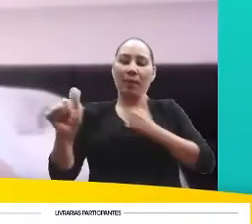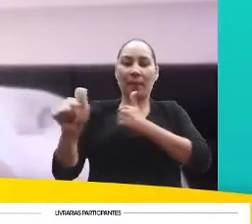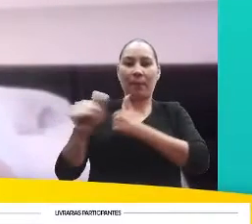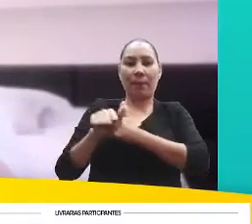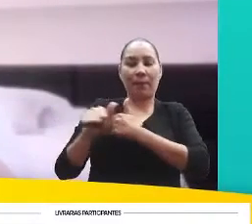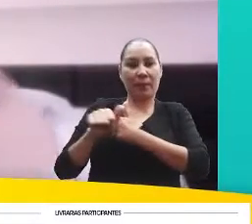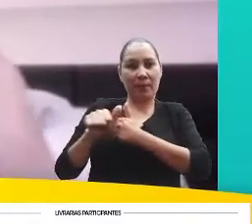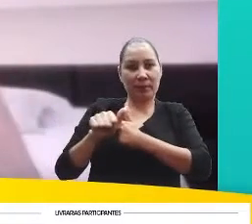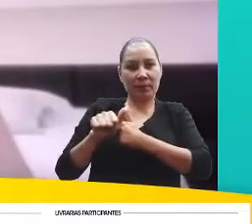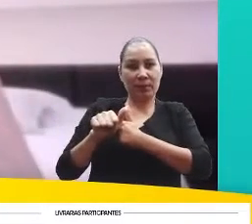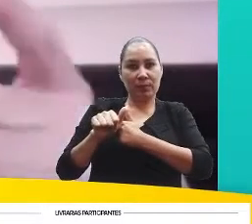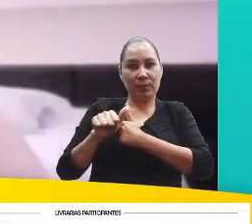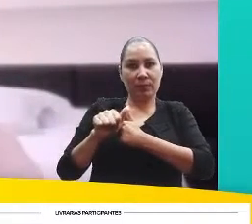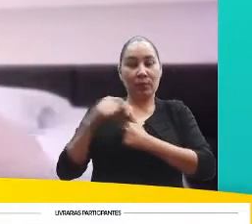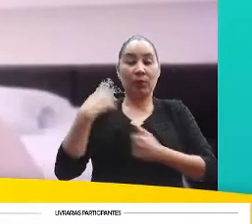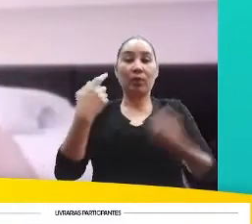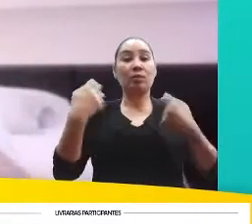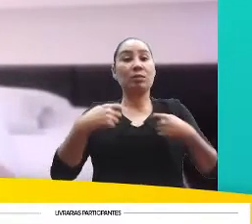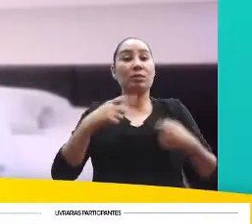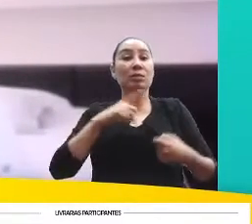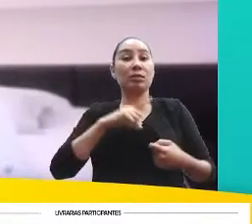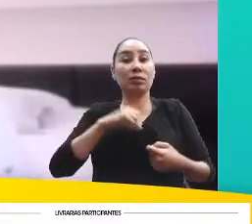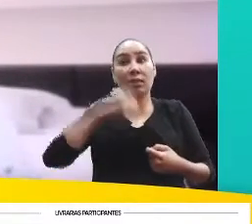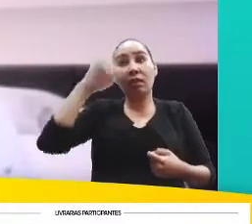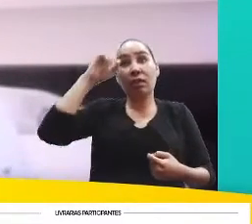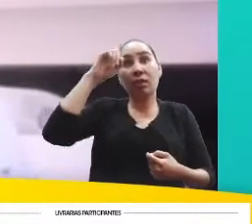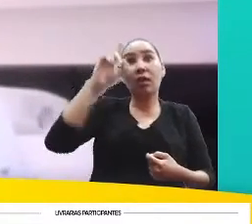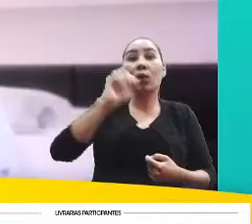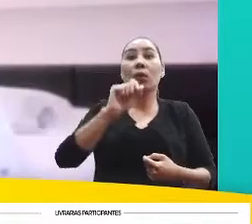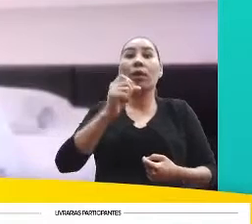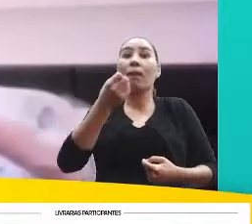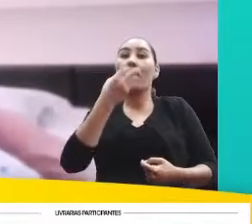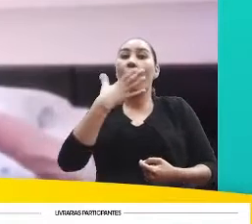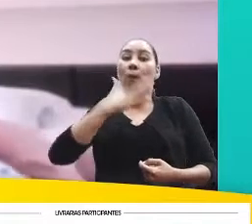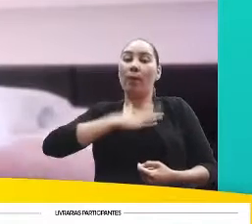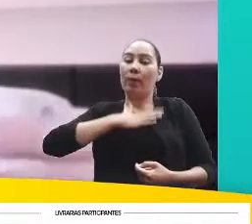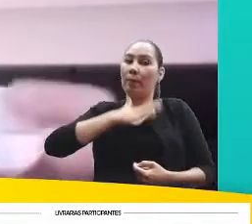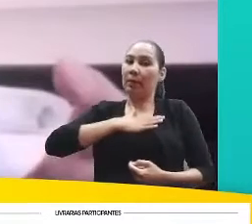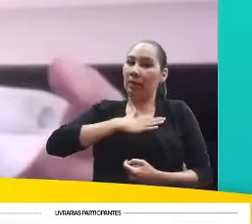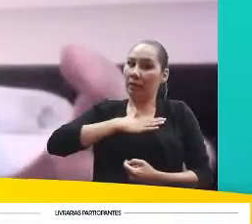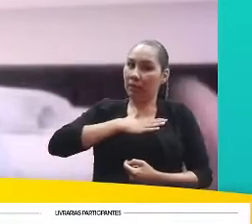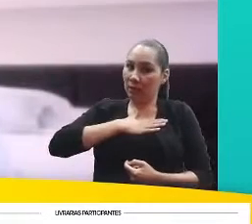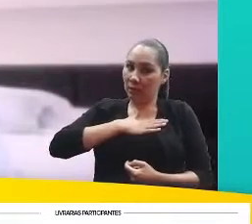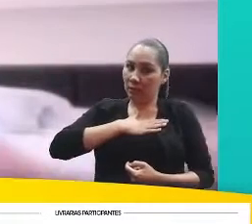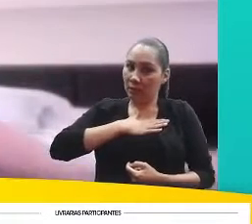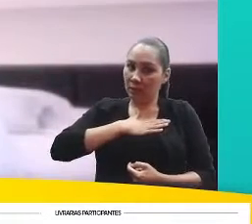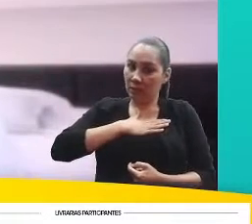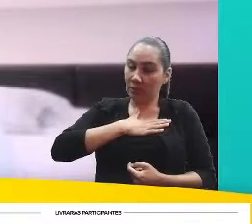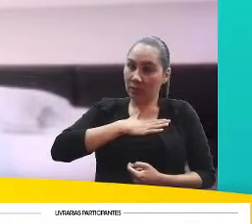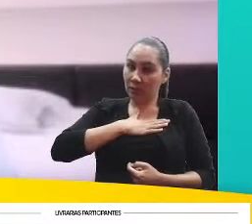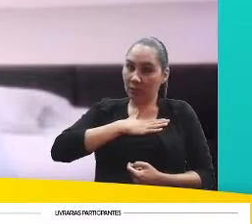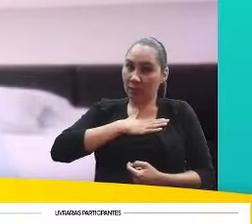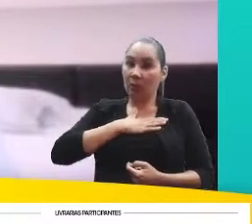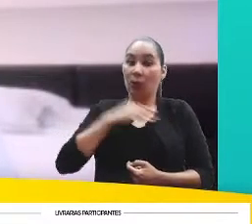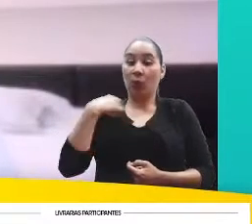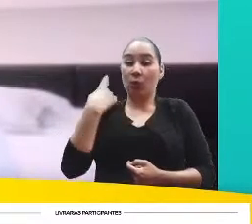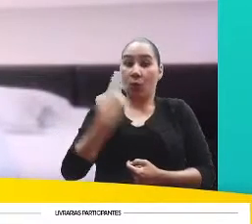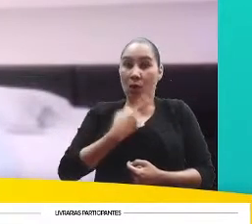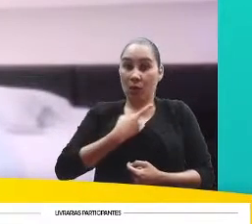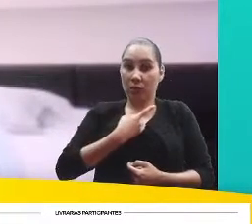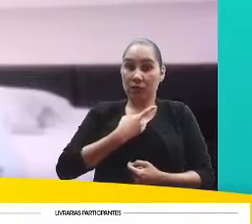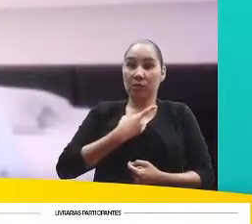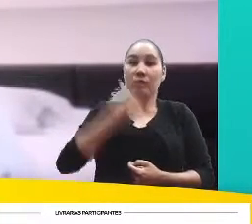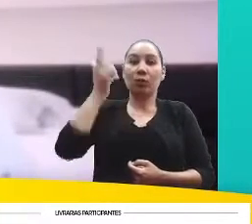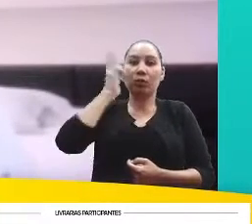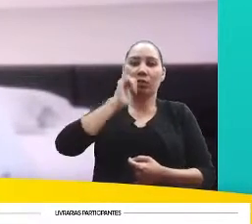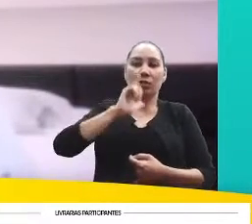que fizéssemos para nós mesmos, então a gente precisa ter a noção do que é bom para nós, moralmente falando, nós, a partir daí, sem